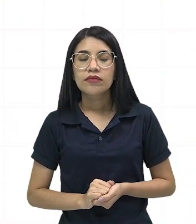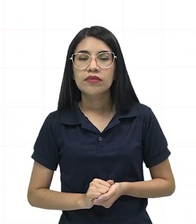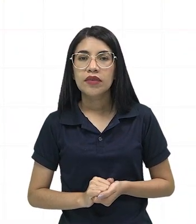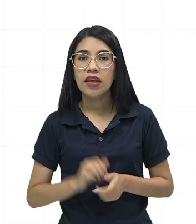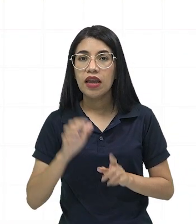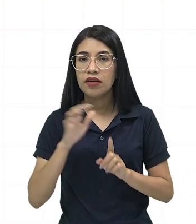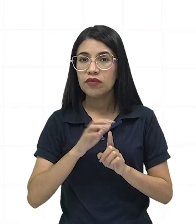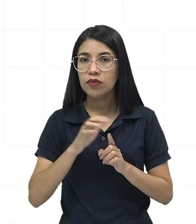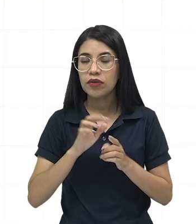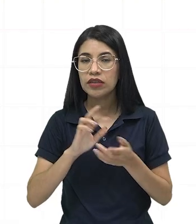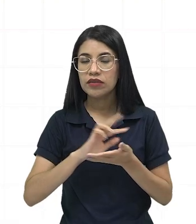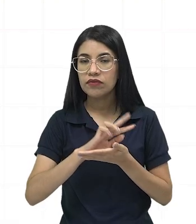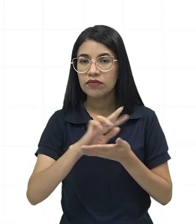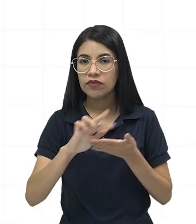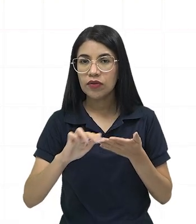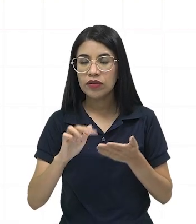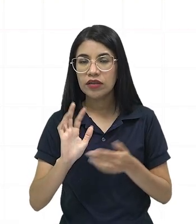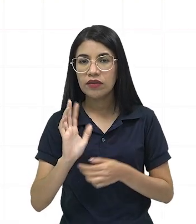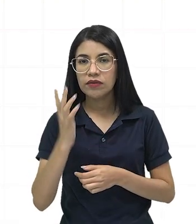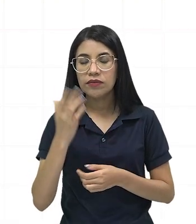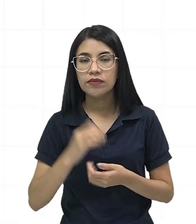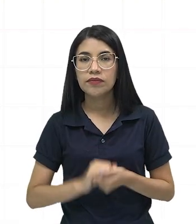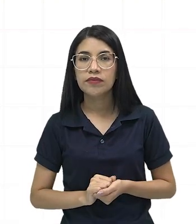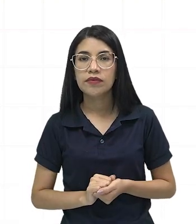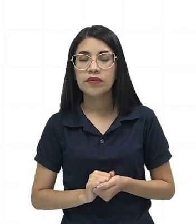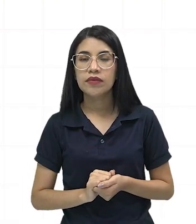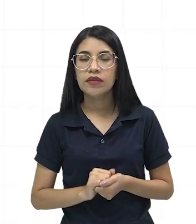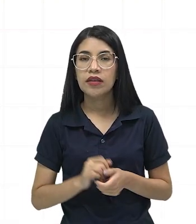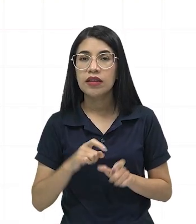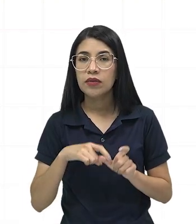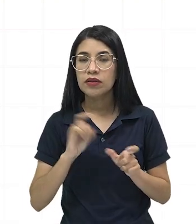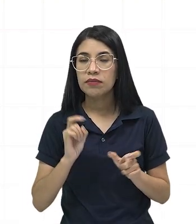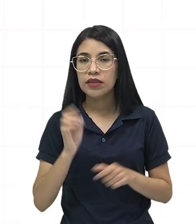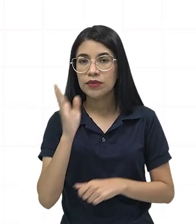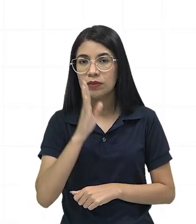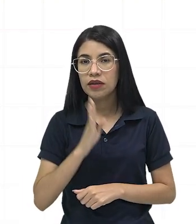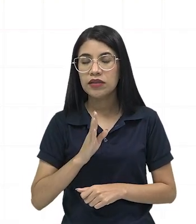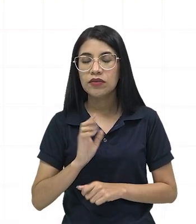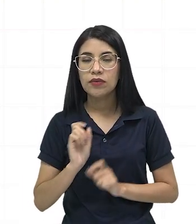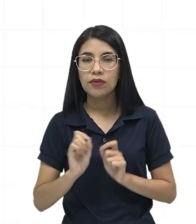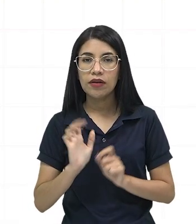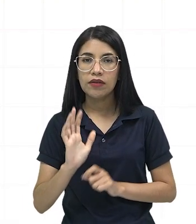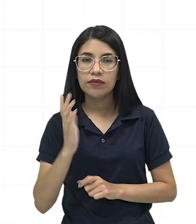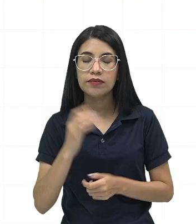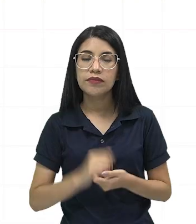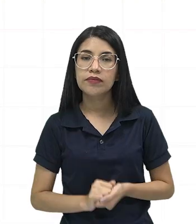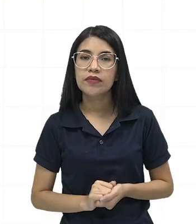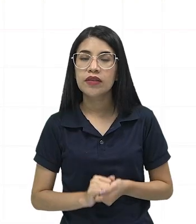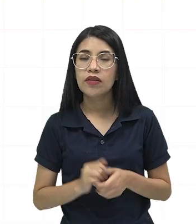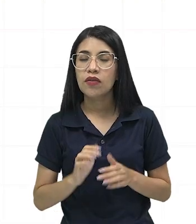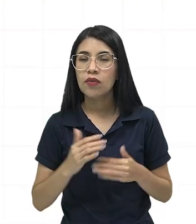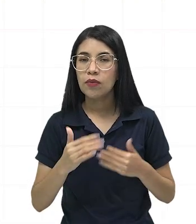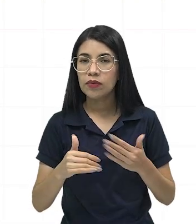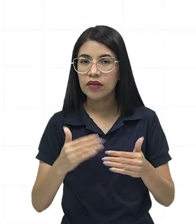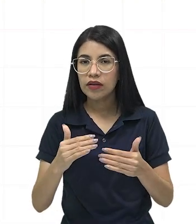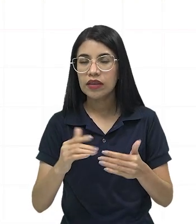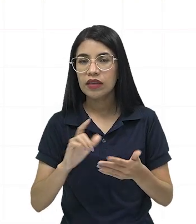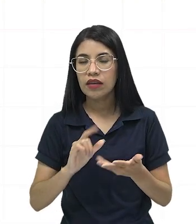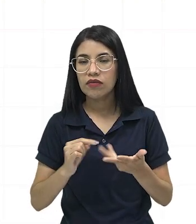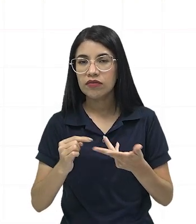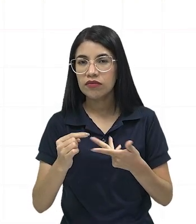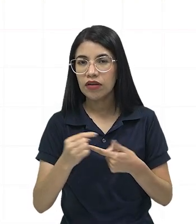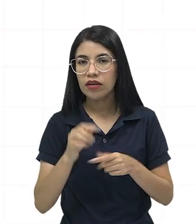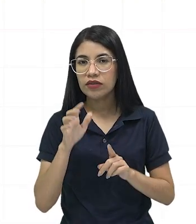e desdobramentos. A emancipação política do Brasil foi um processo complexo que envolveu diversos